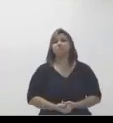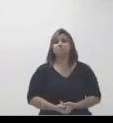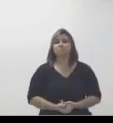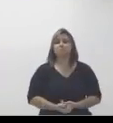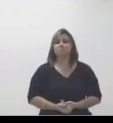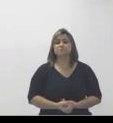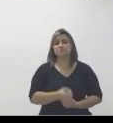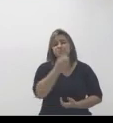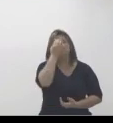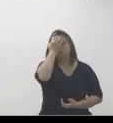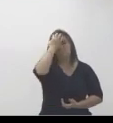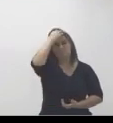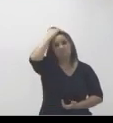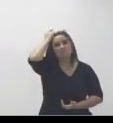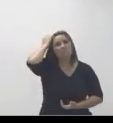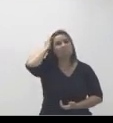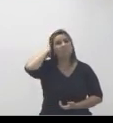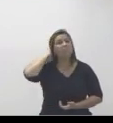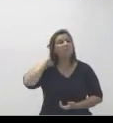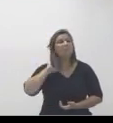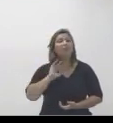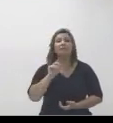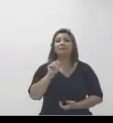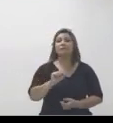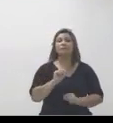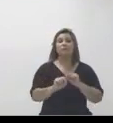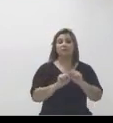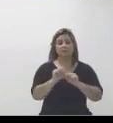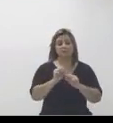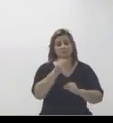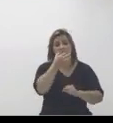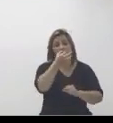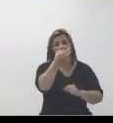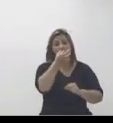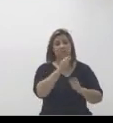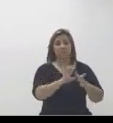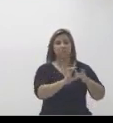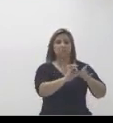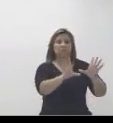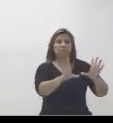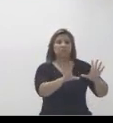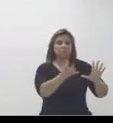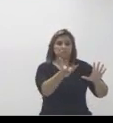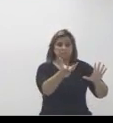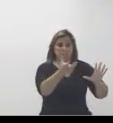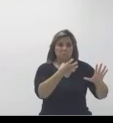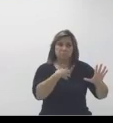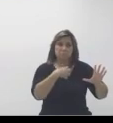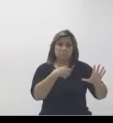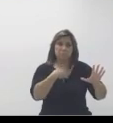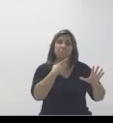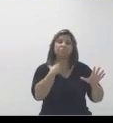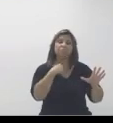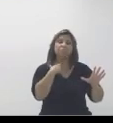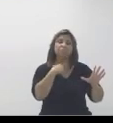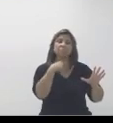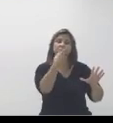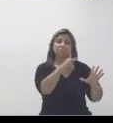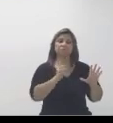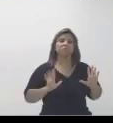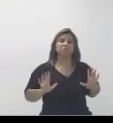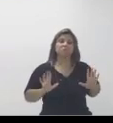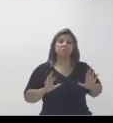então há a questão é é do livre arbítrio de cada um sabendo aí a questão